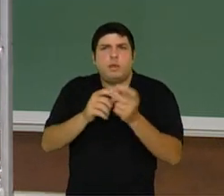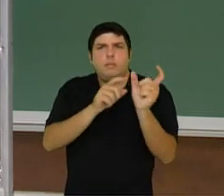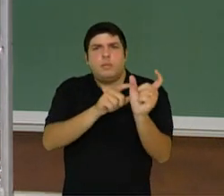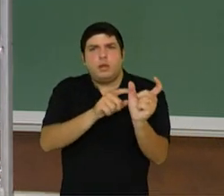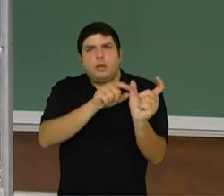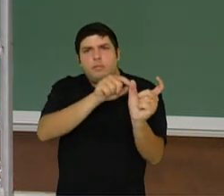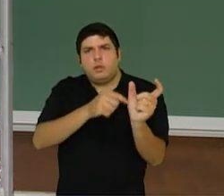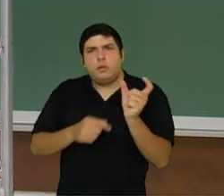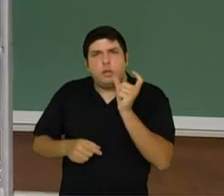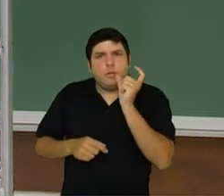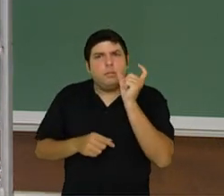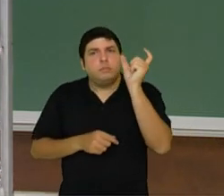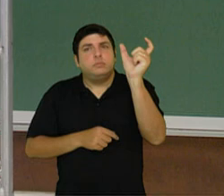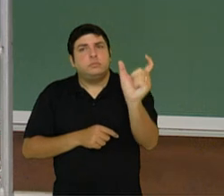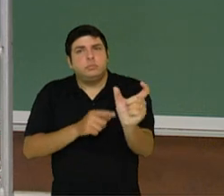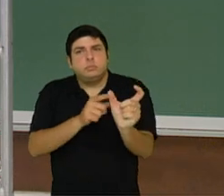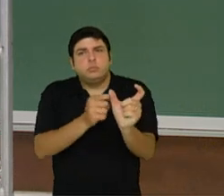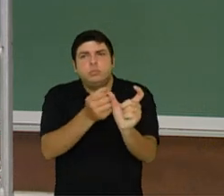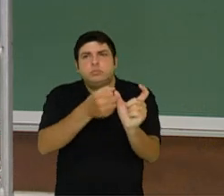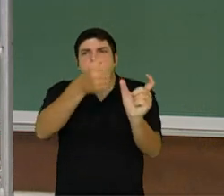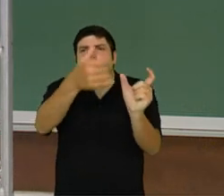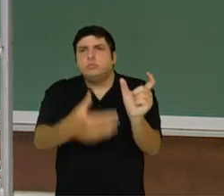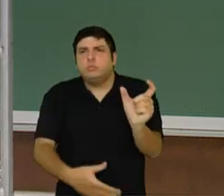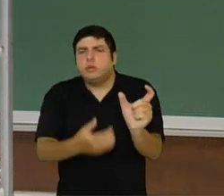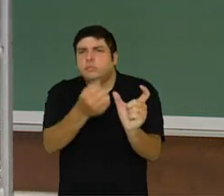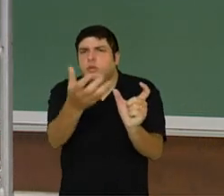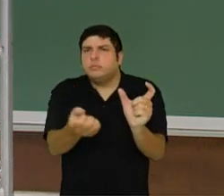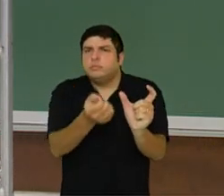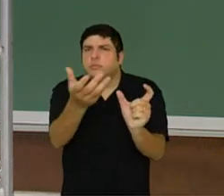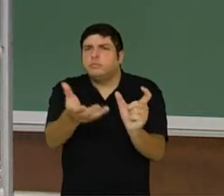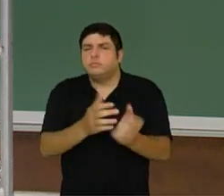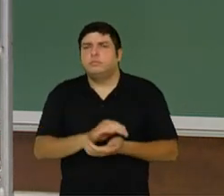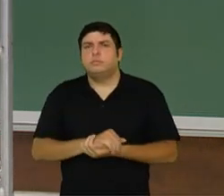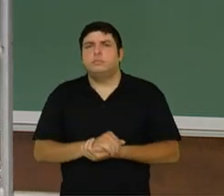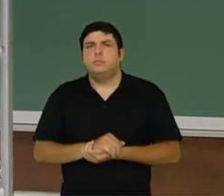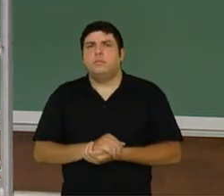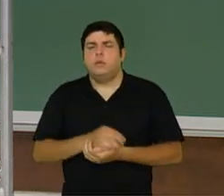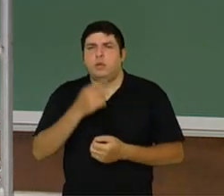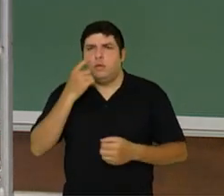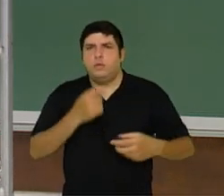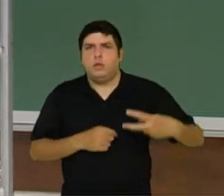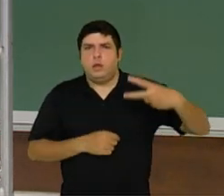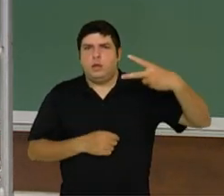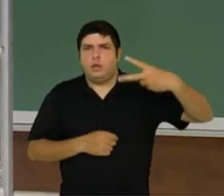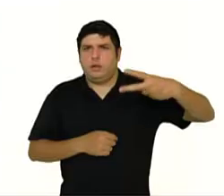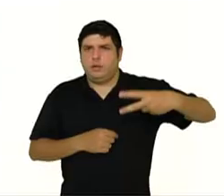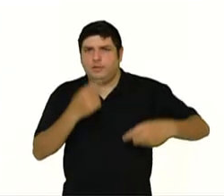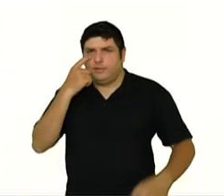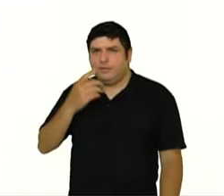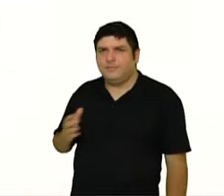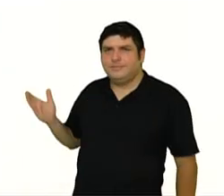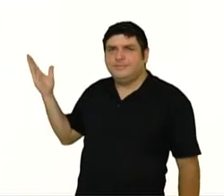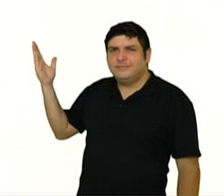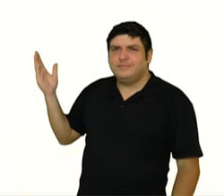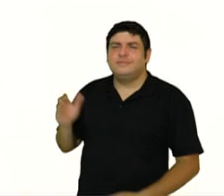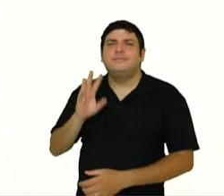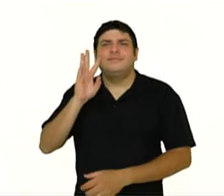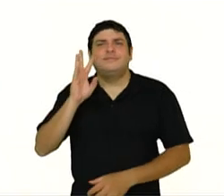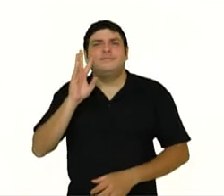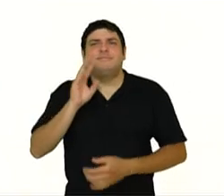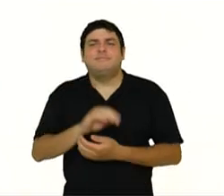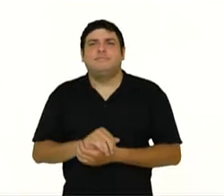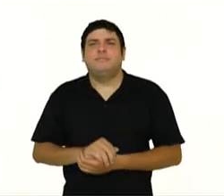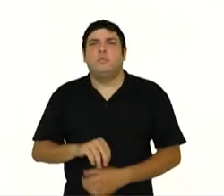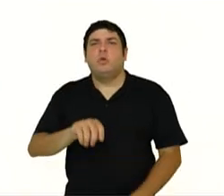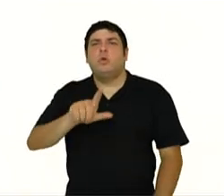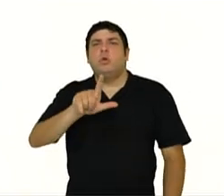palavra. Vamos pensar um pouquinho mais sobre isso, né? Vamos ver uma segunda propaganda aqui, essa propaganda muito interessante, né? O